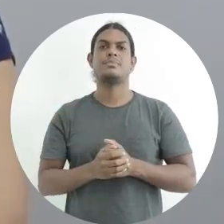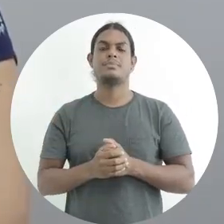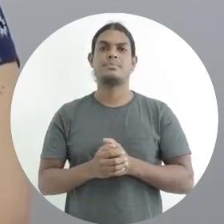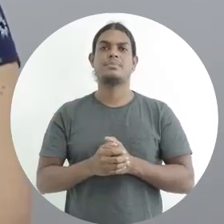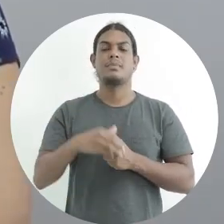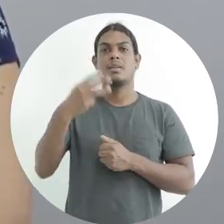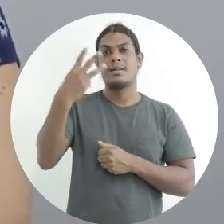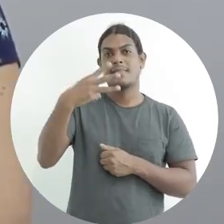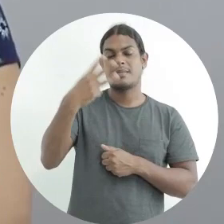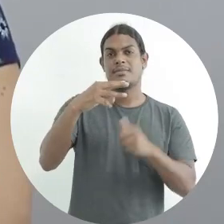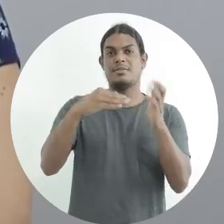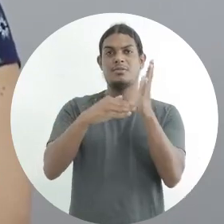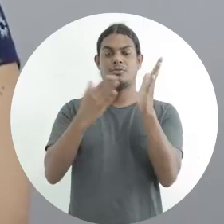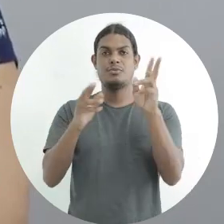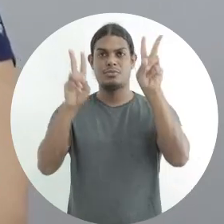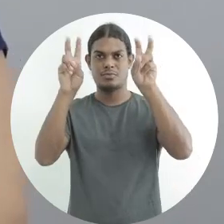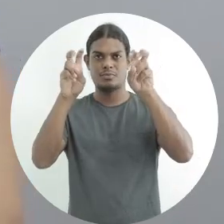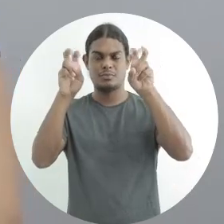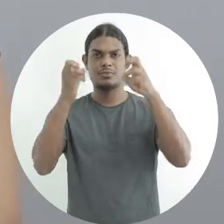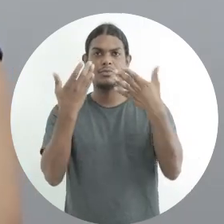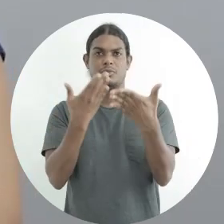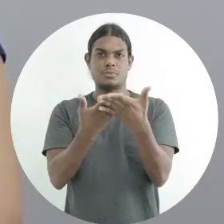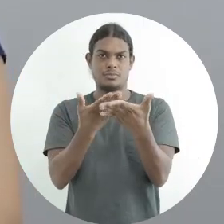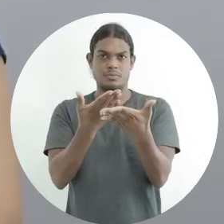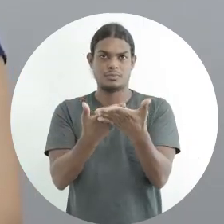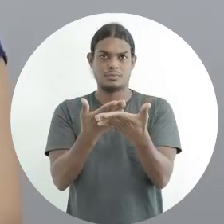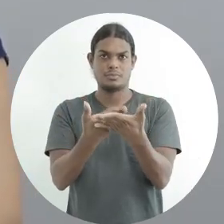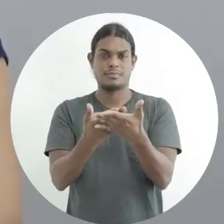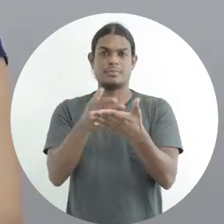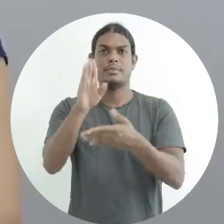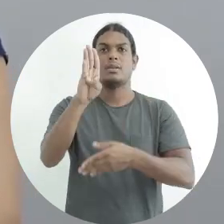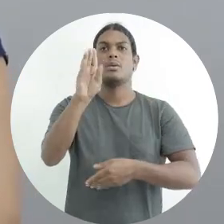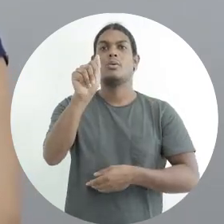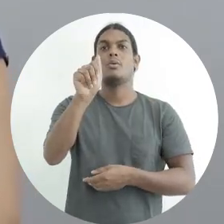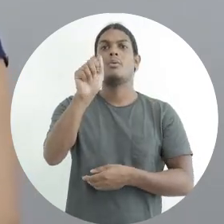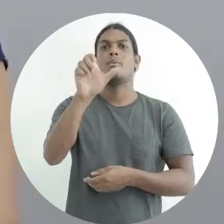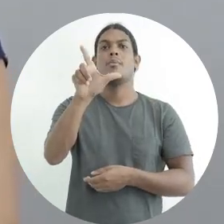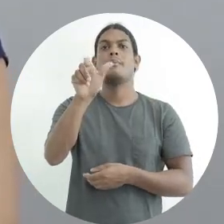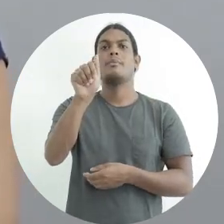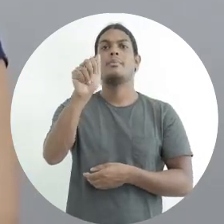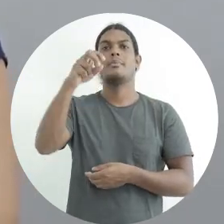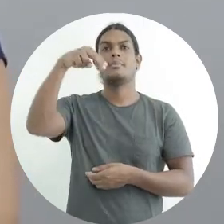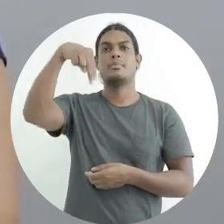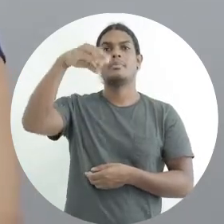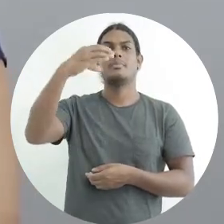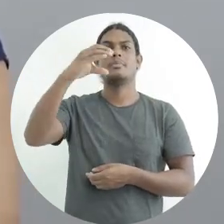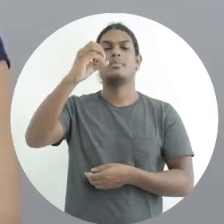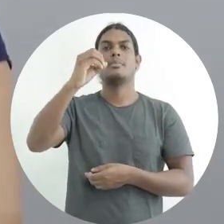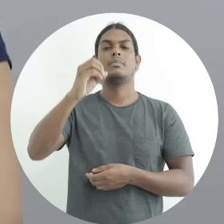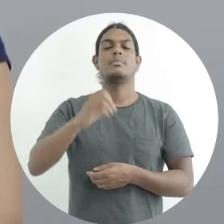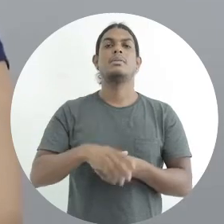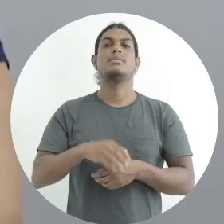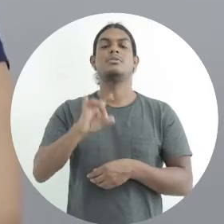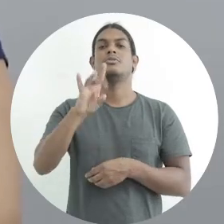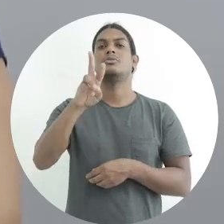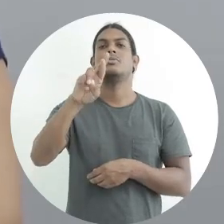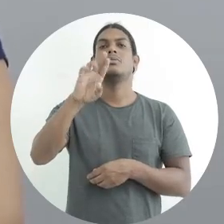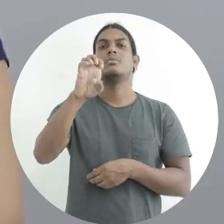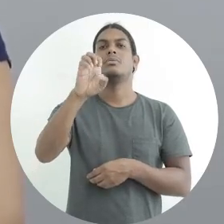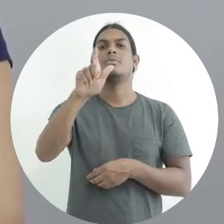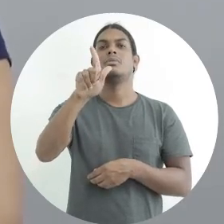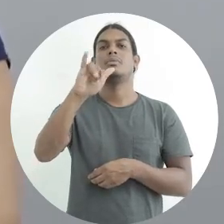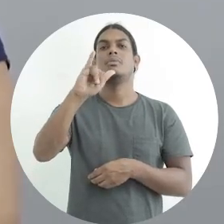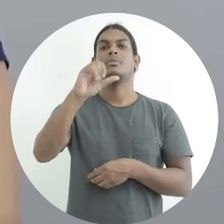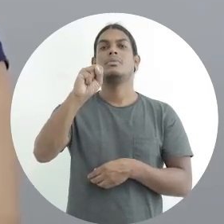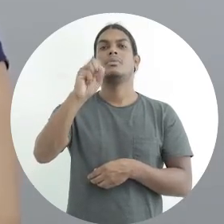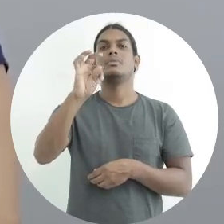Na terceira e última competência, nós abordaremos o balanço de pagamentos, que nada mais é do que o registro de tudo que entra e